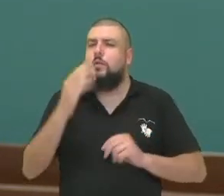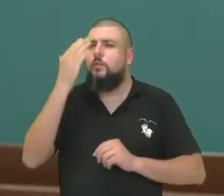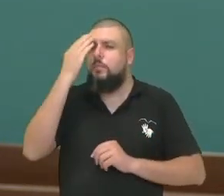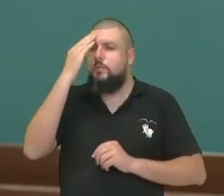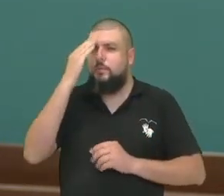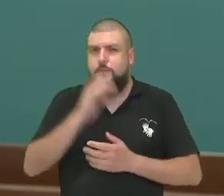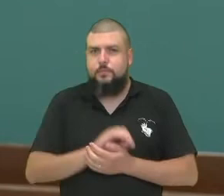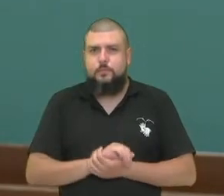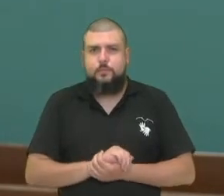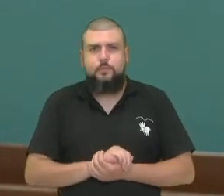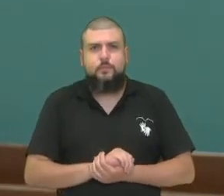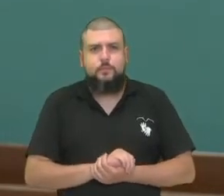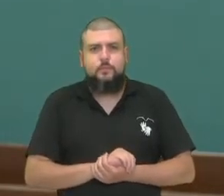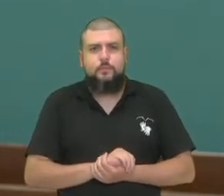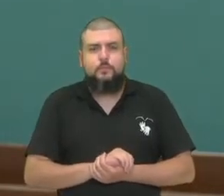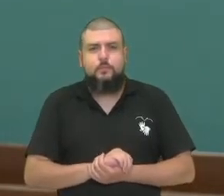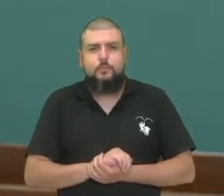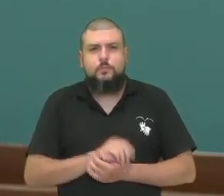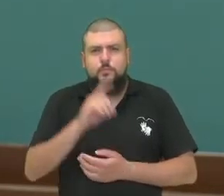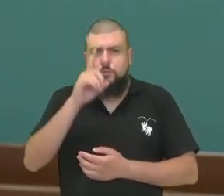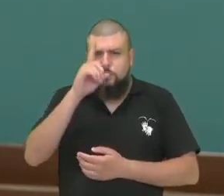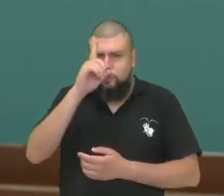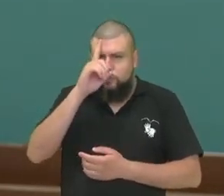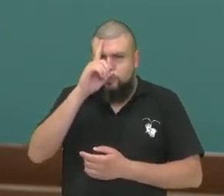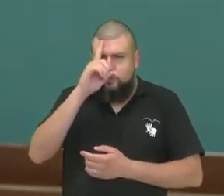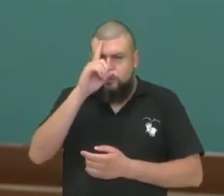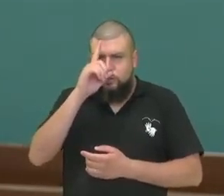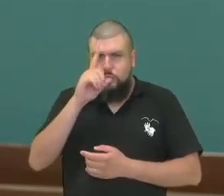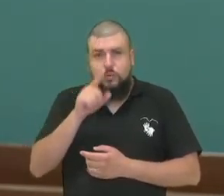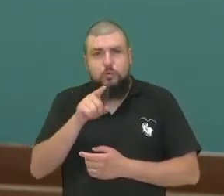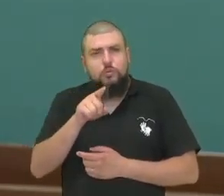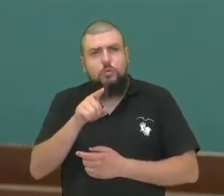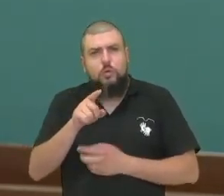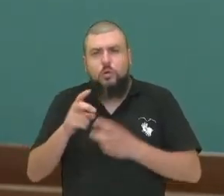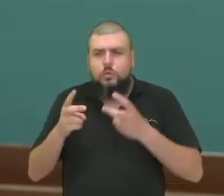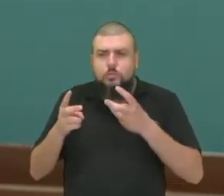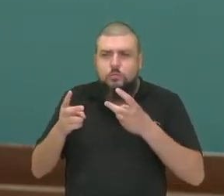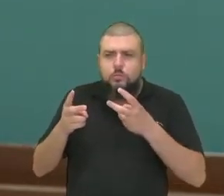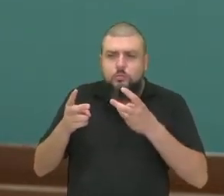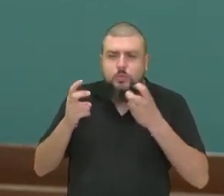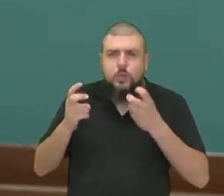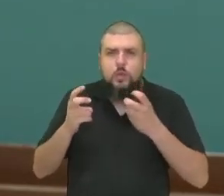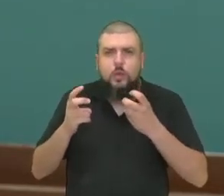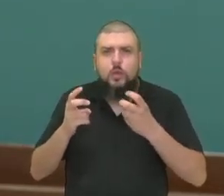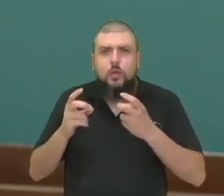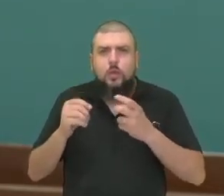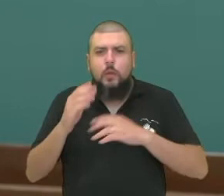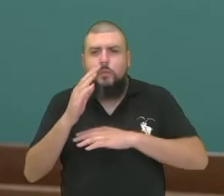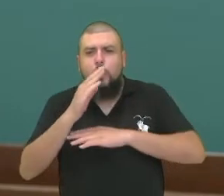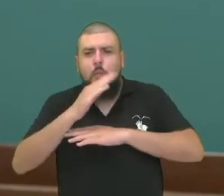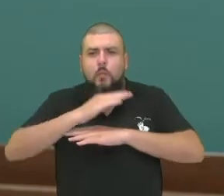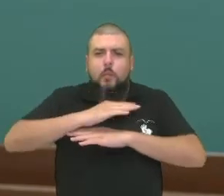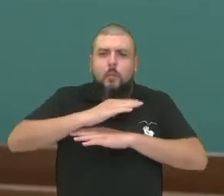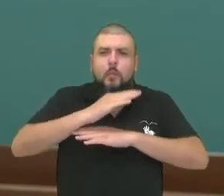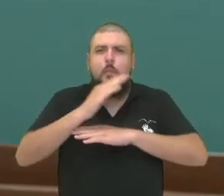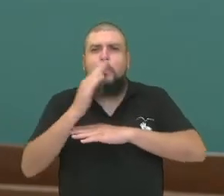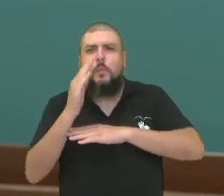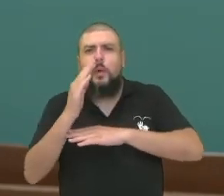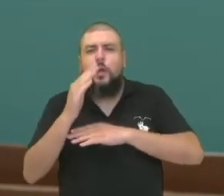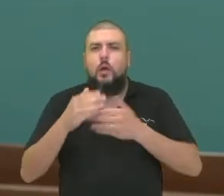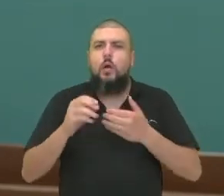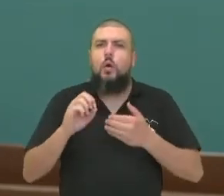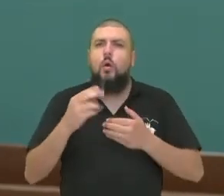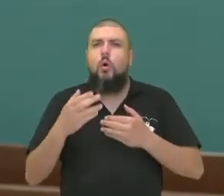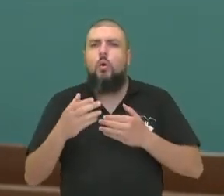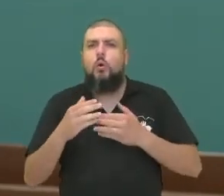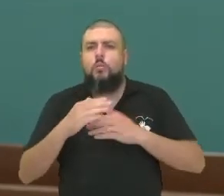Então olha só o seu dia a dia já observou situações que dão a ideia de inclinação de abertura A gente